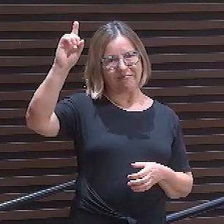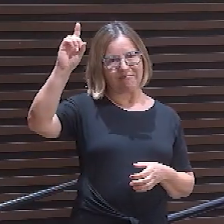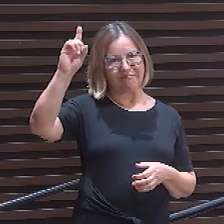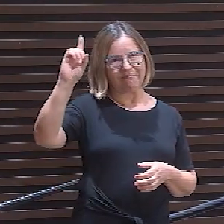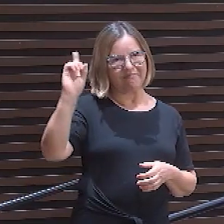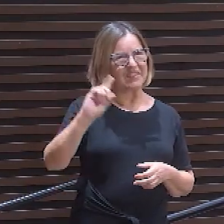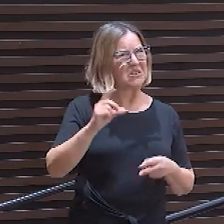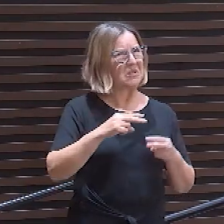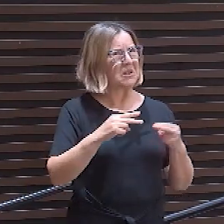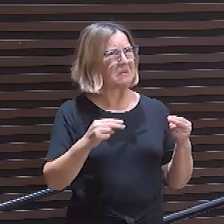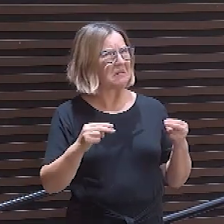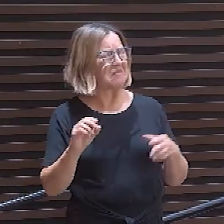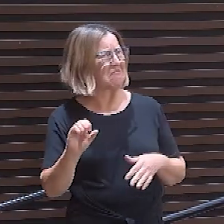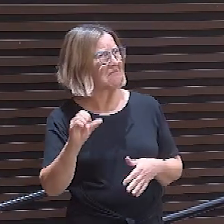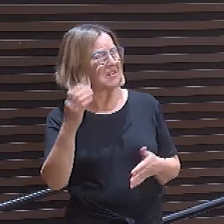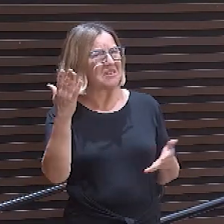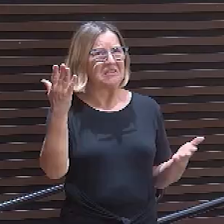aconteceu